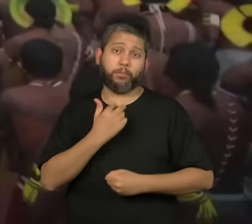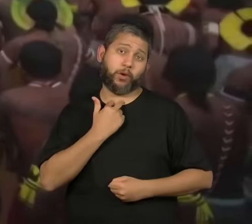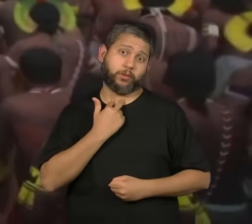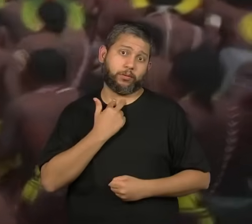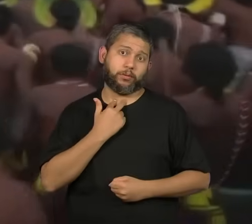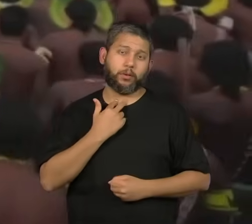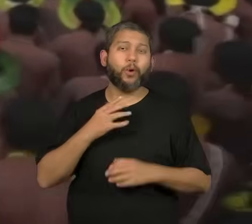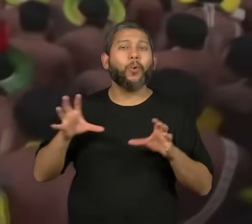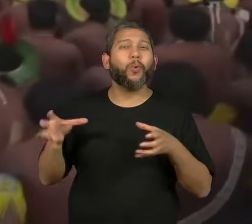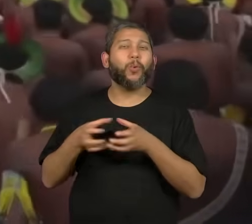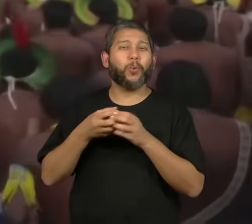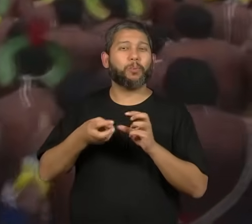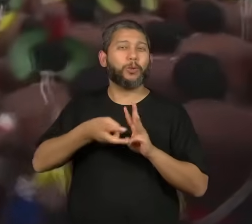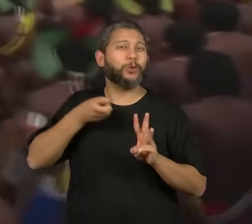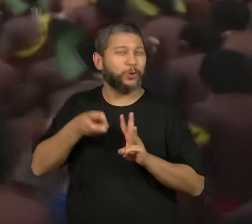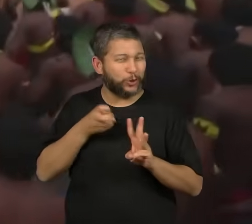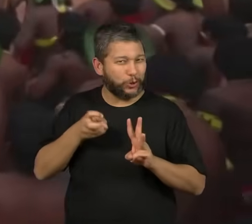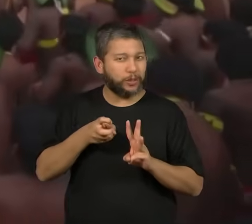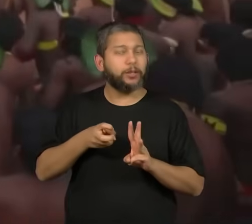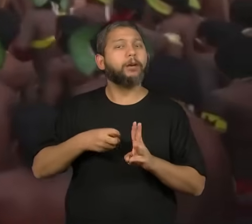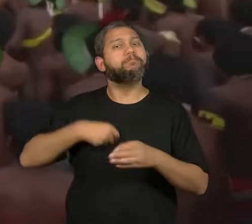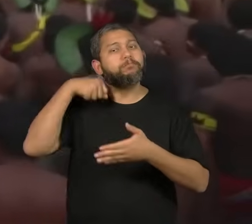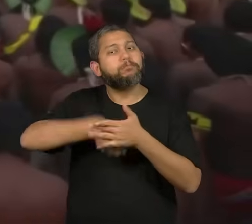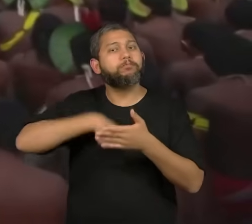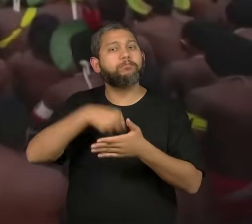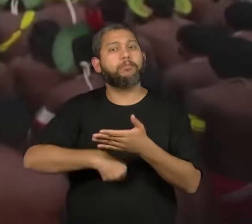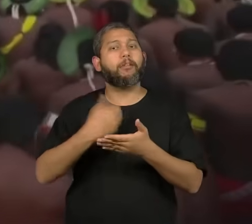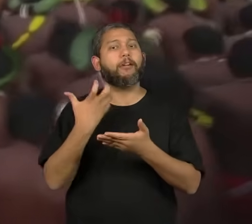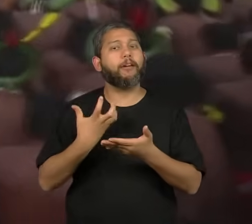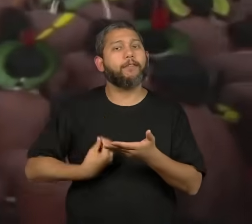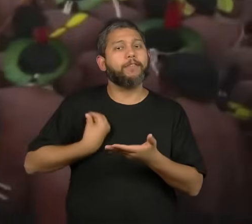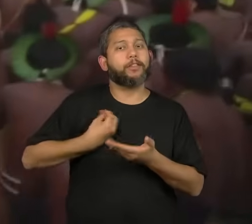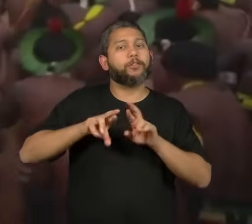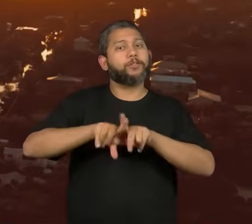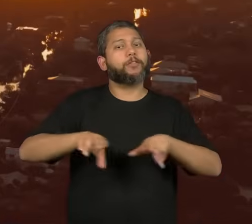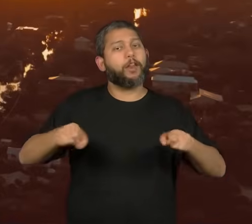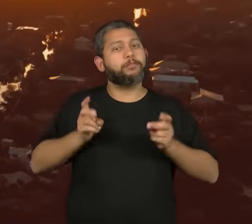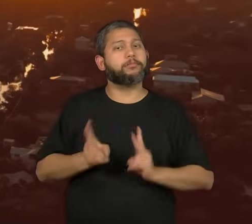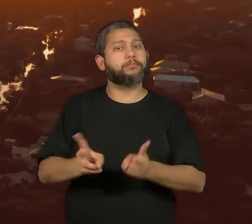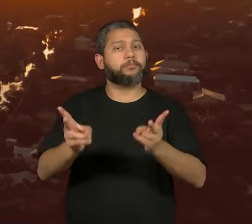indígenas estão entre os que mais preservam a biodiversidade.